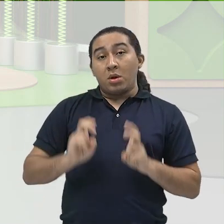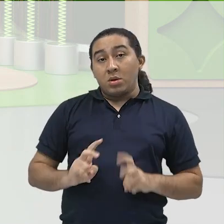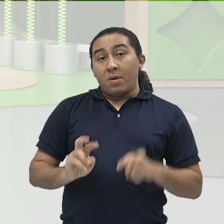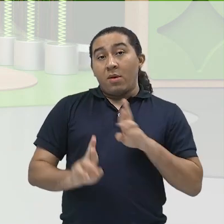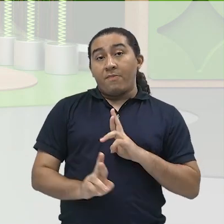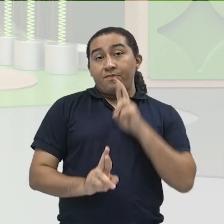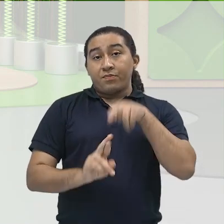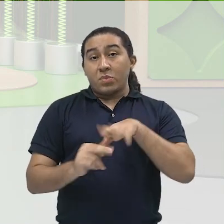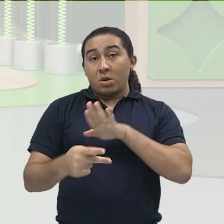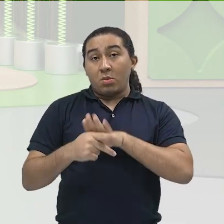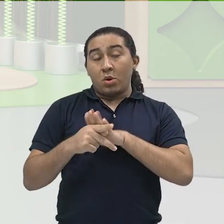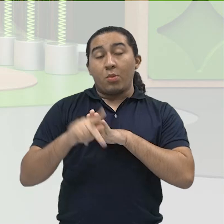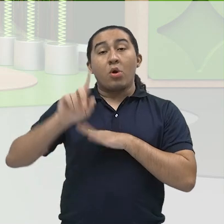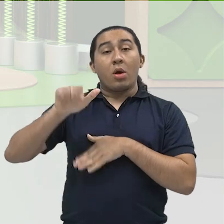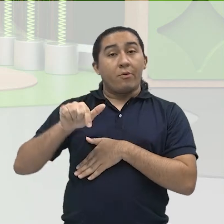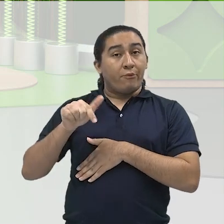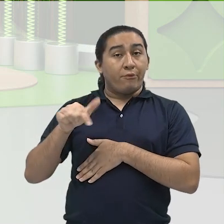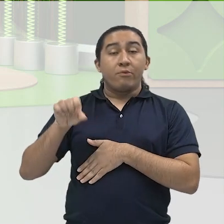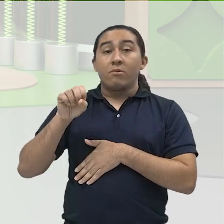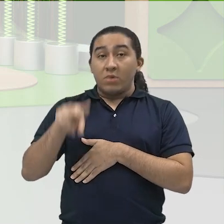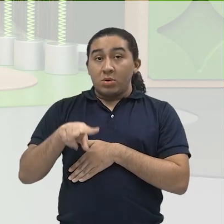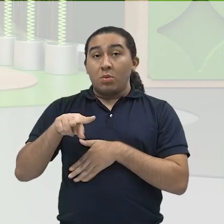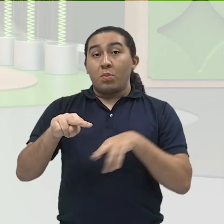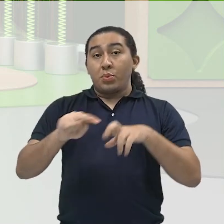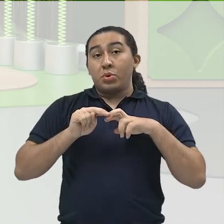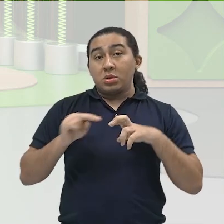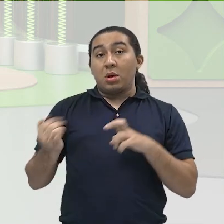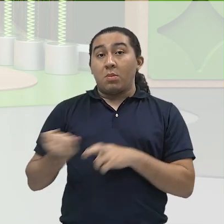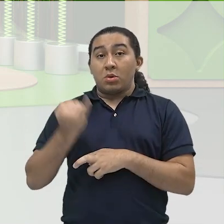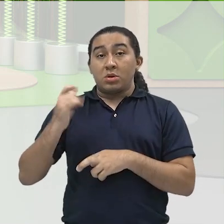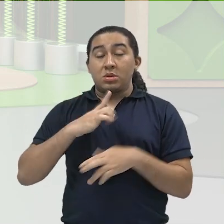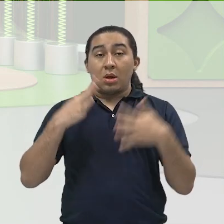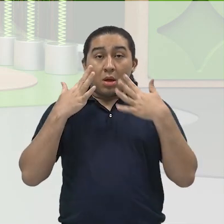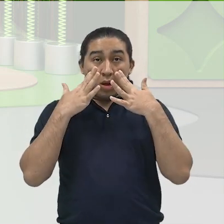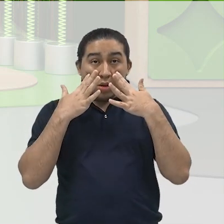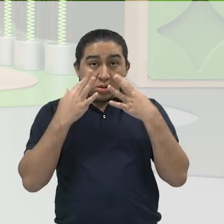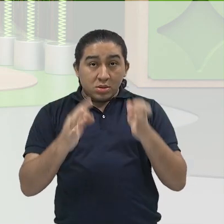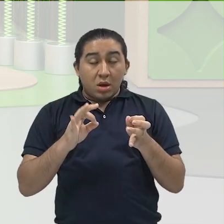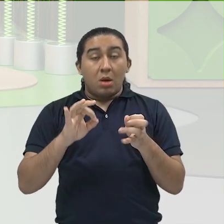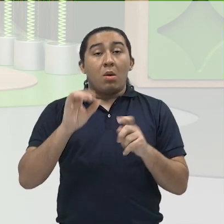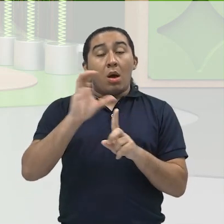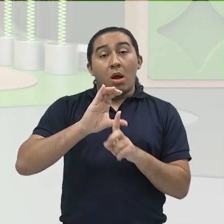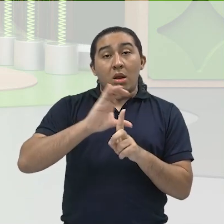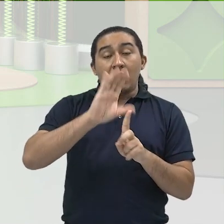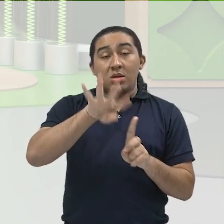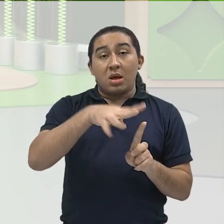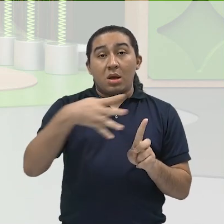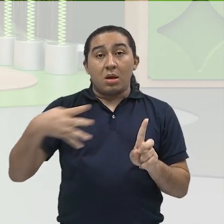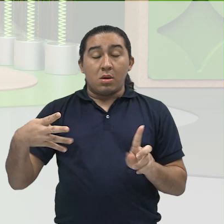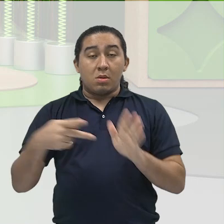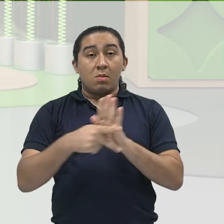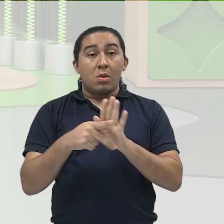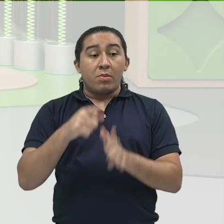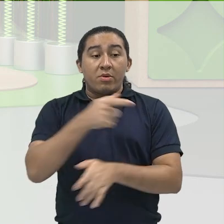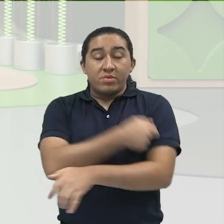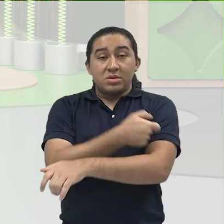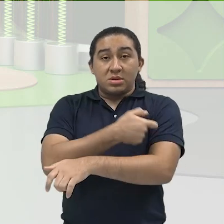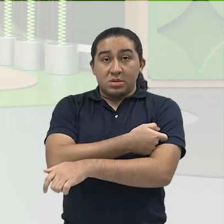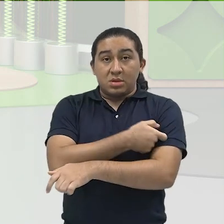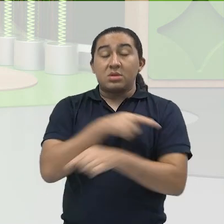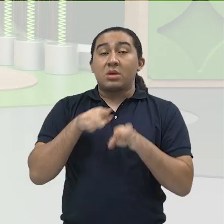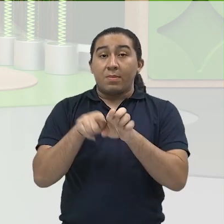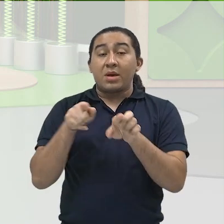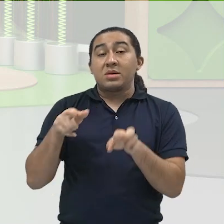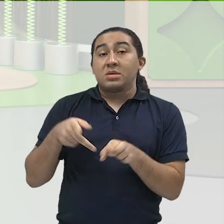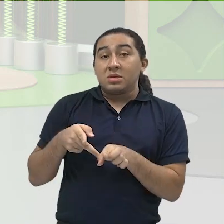aí a esse vírus. Então, por isso é importante estar atento, né, ao calendário de vacinas, não deixar de tomar, porque são as vacinas que